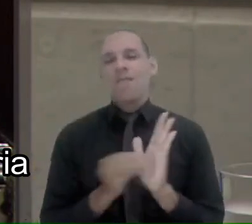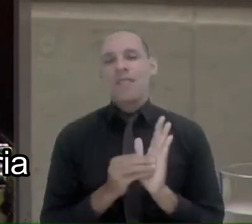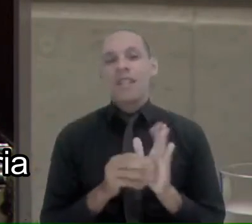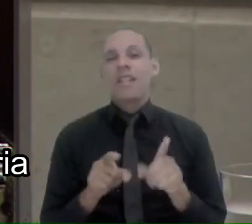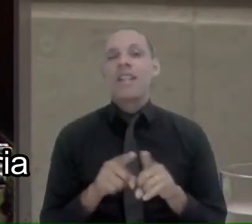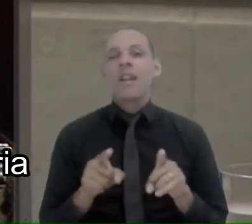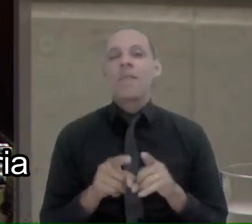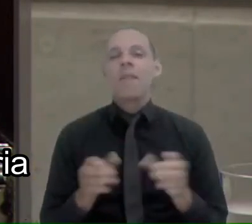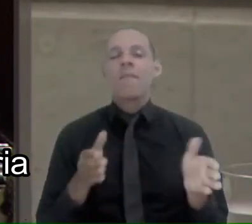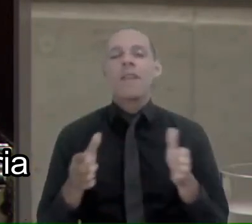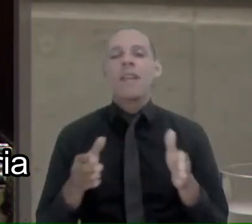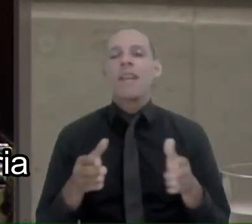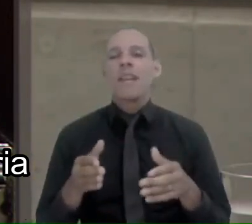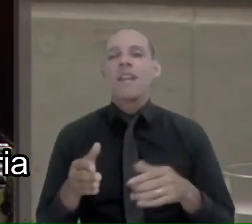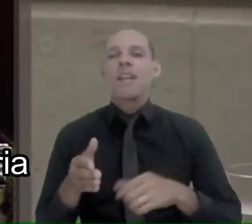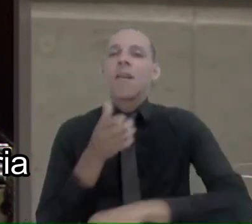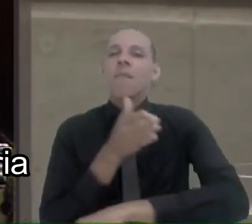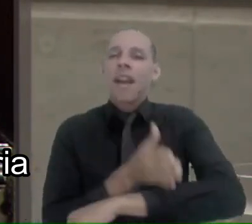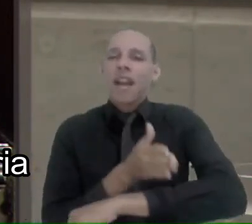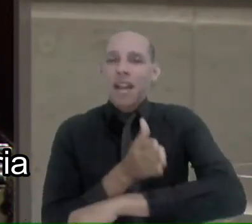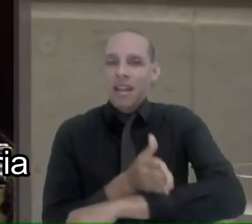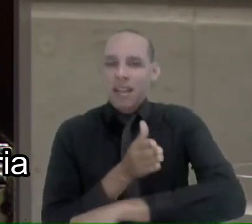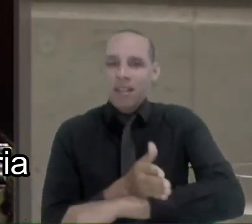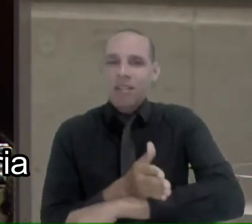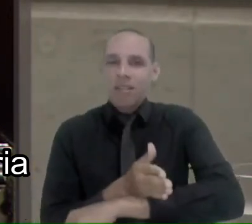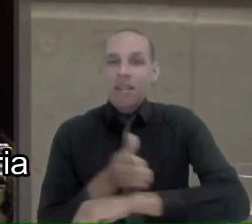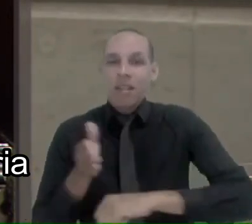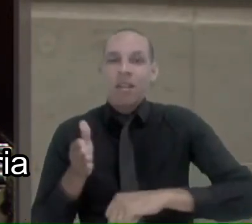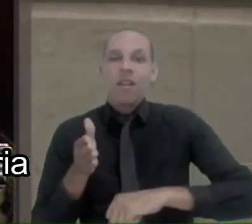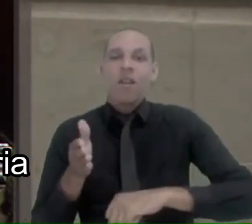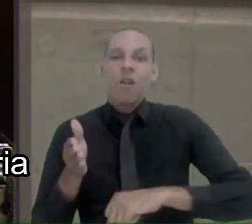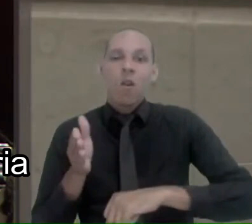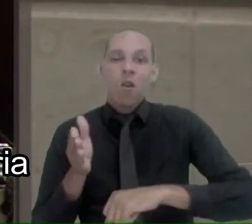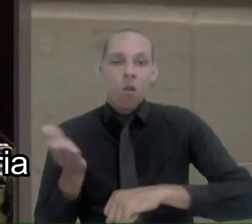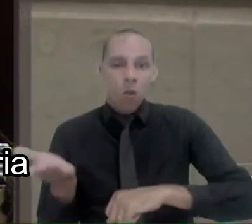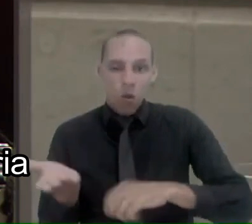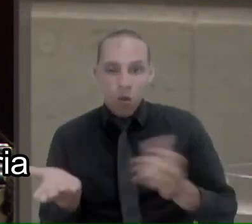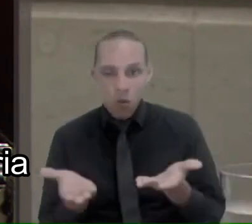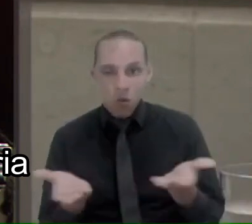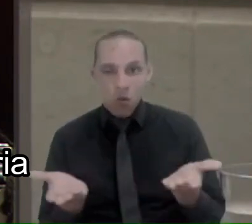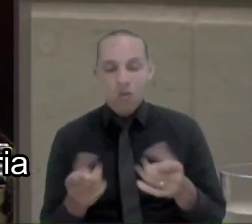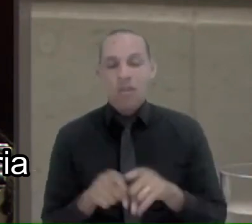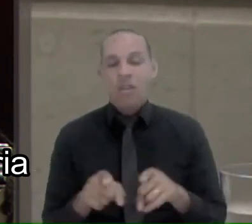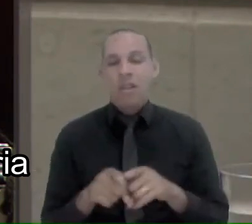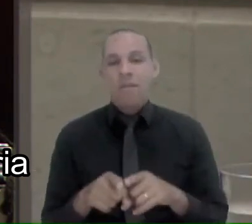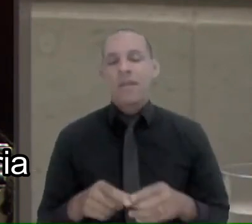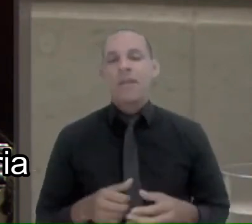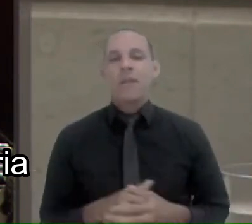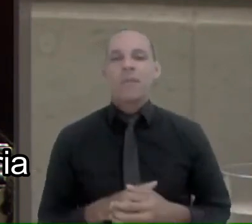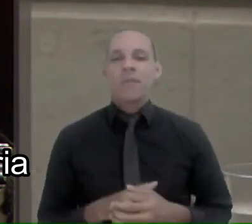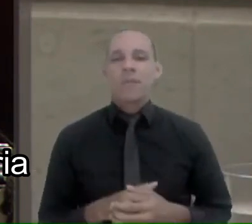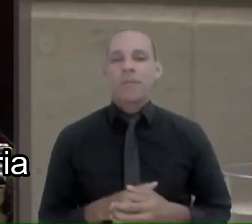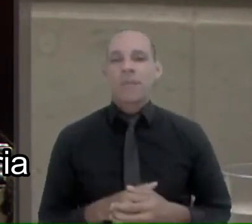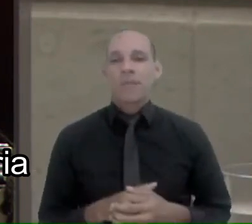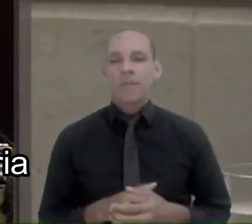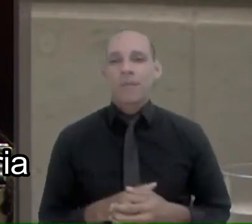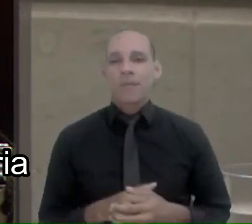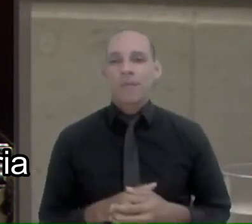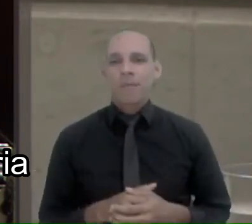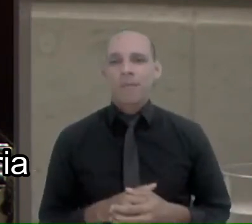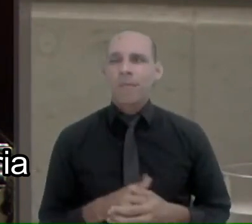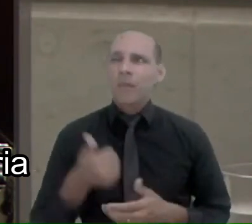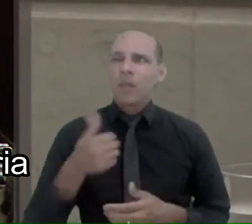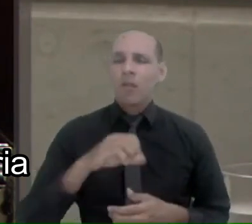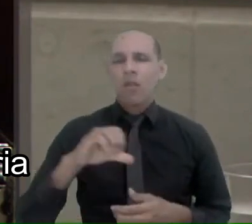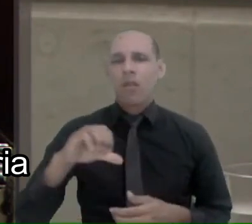por todo o período moderno e até hoje, como disse em 95